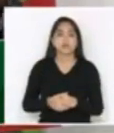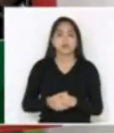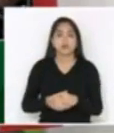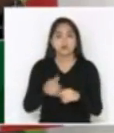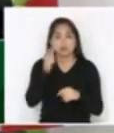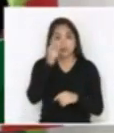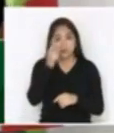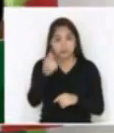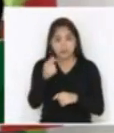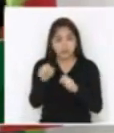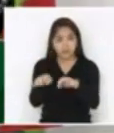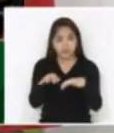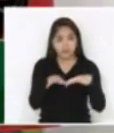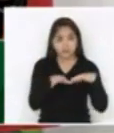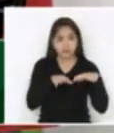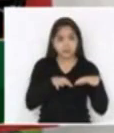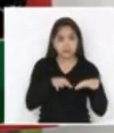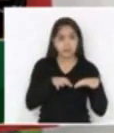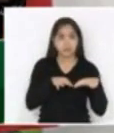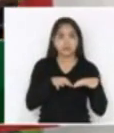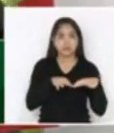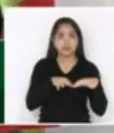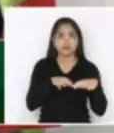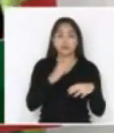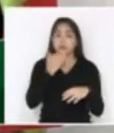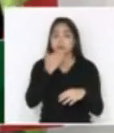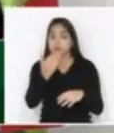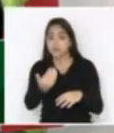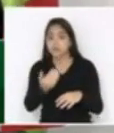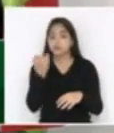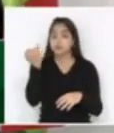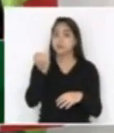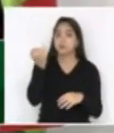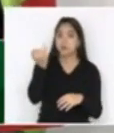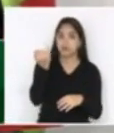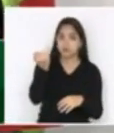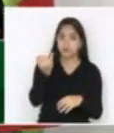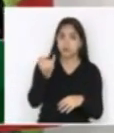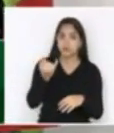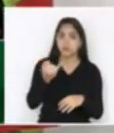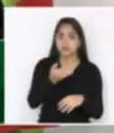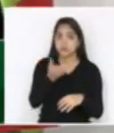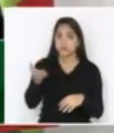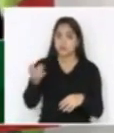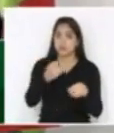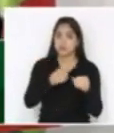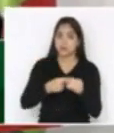em busca de alguns encaminhamentos importantes para suas regiões,